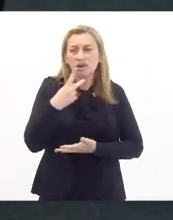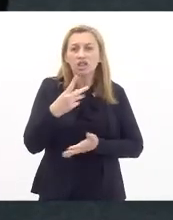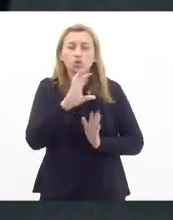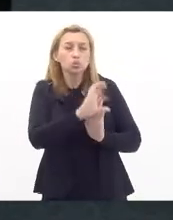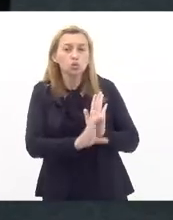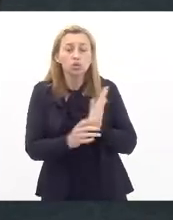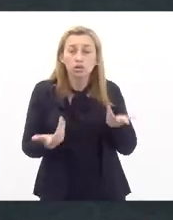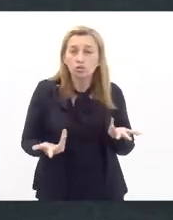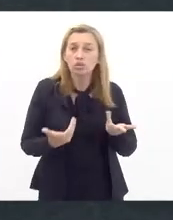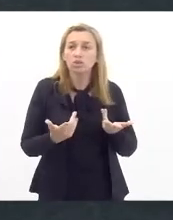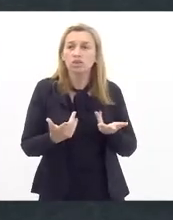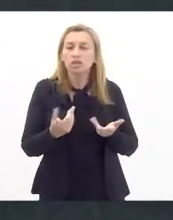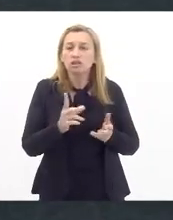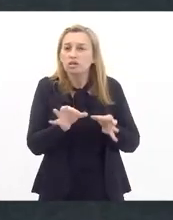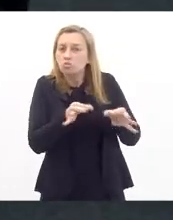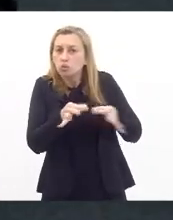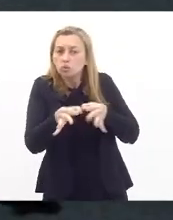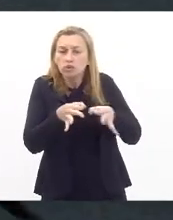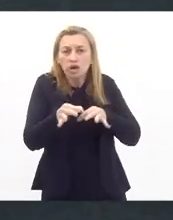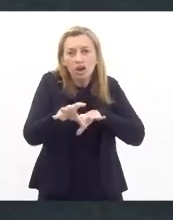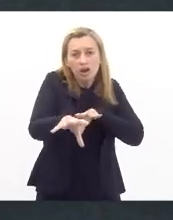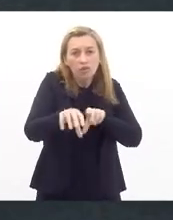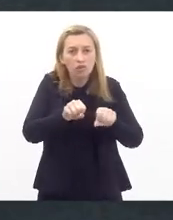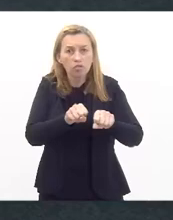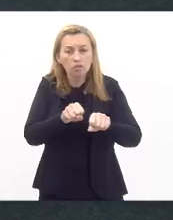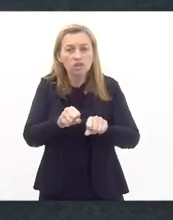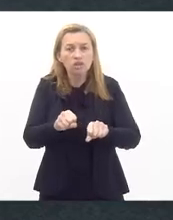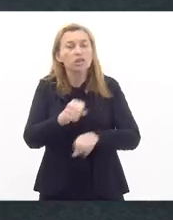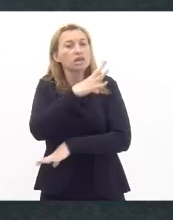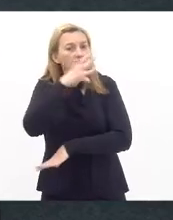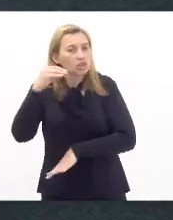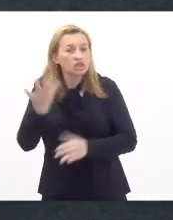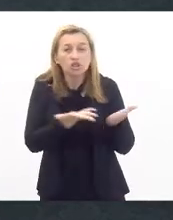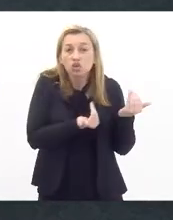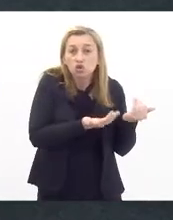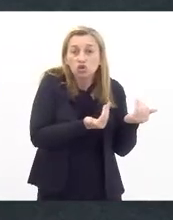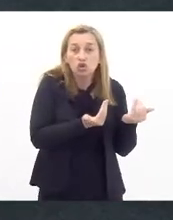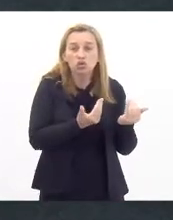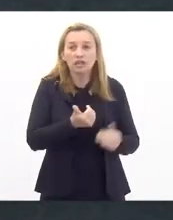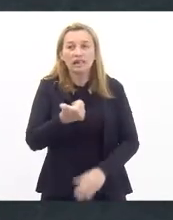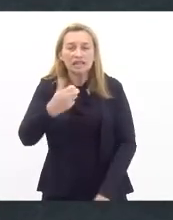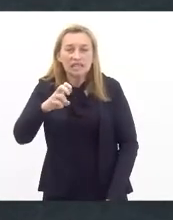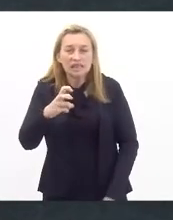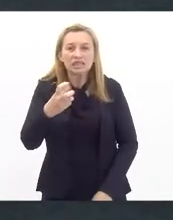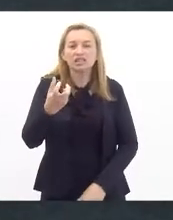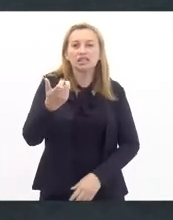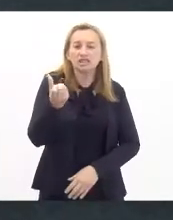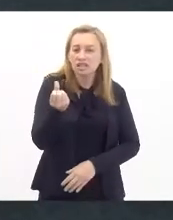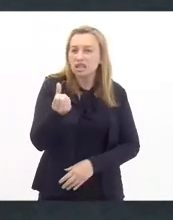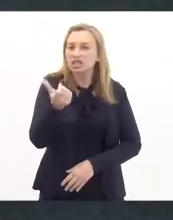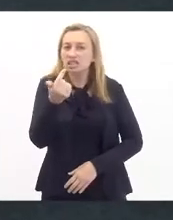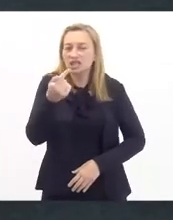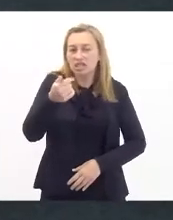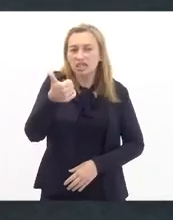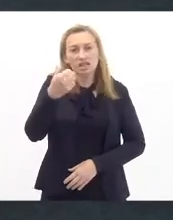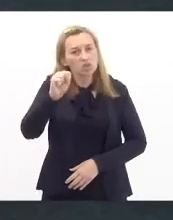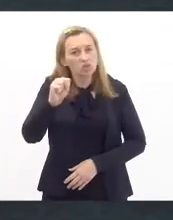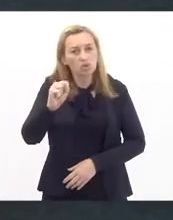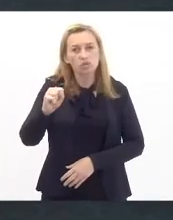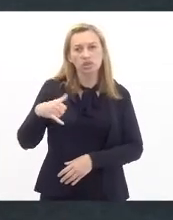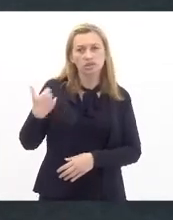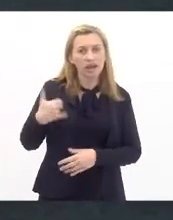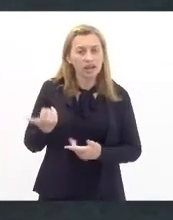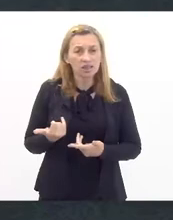do currículo e vai organizar a formação de adolescentes e jovens na faixa de 15 16 17 18 anos